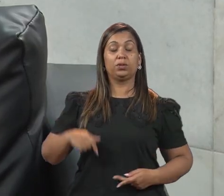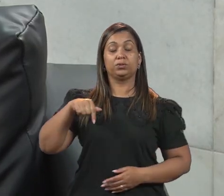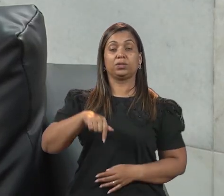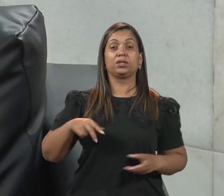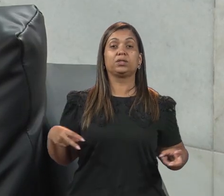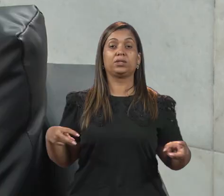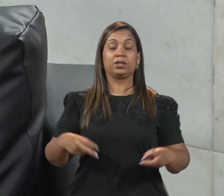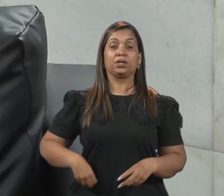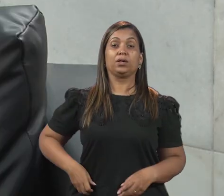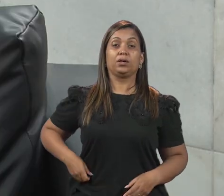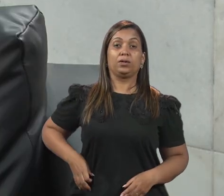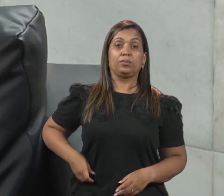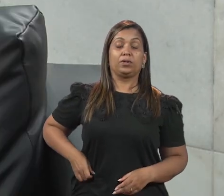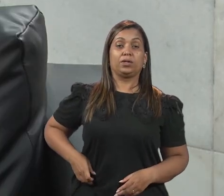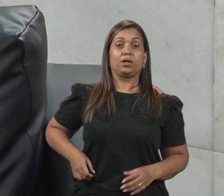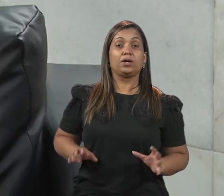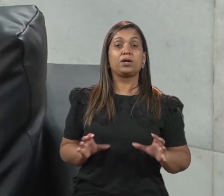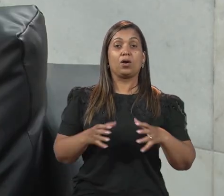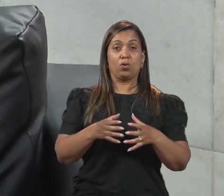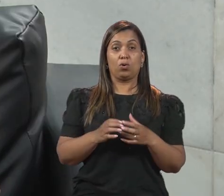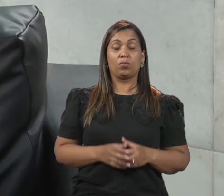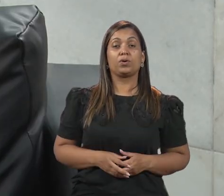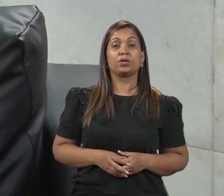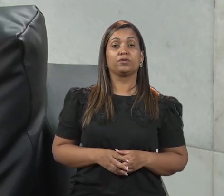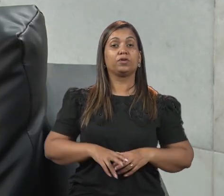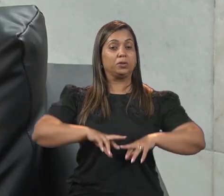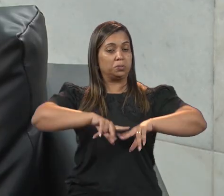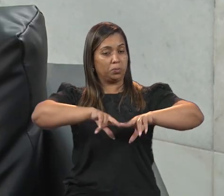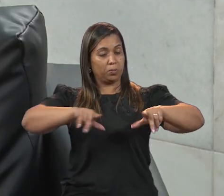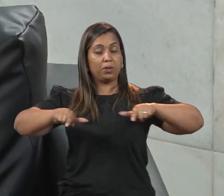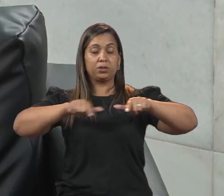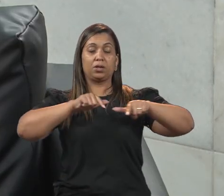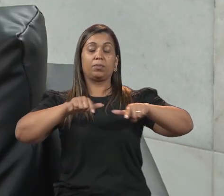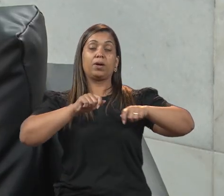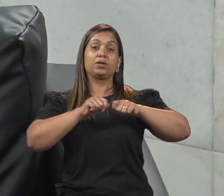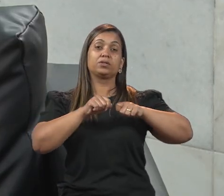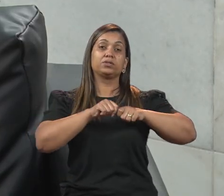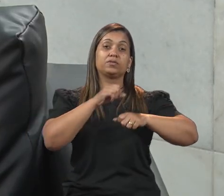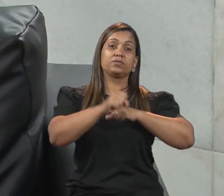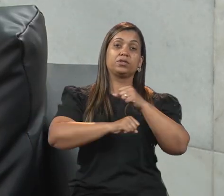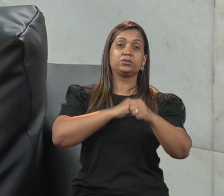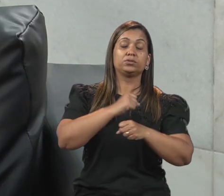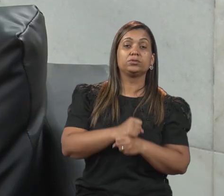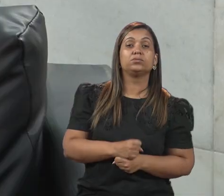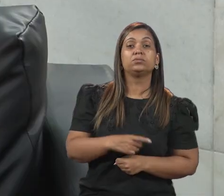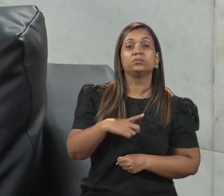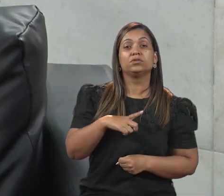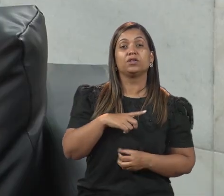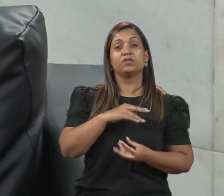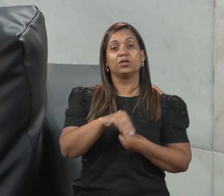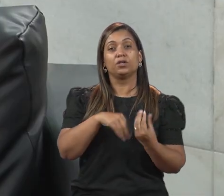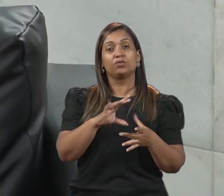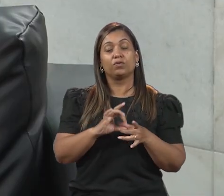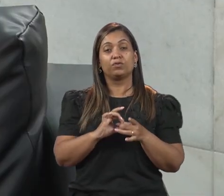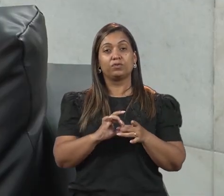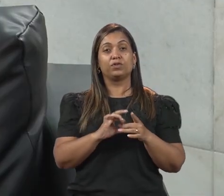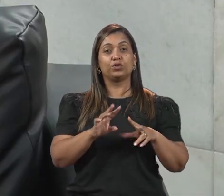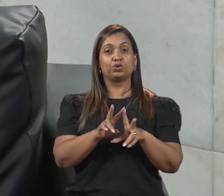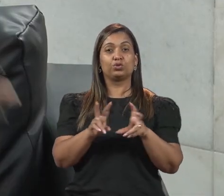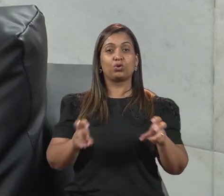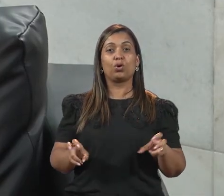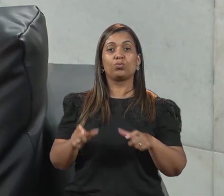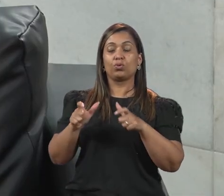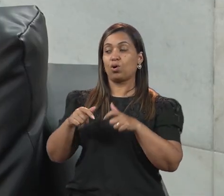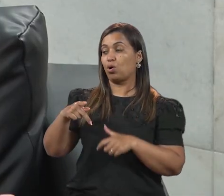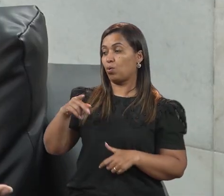do Legislativo e a comissão esteve, entre os vários trabalhos que realizou durante o ano, esteve muito envolvida com a questão do assunto do